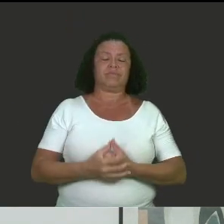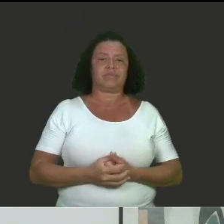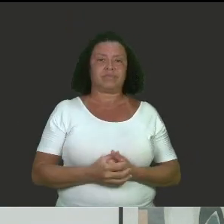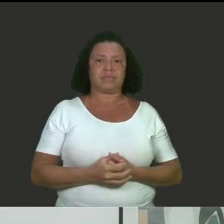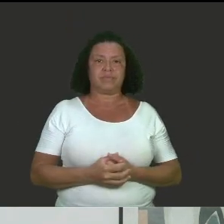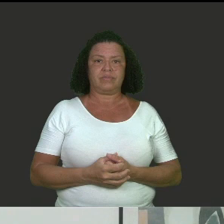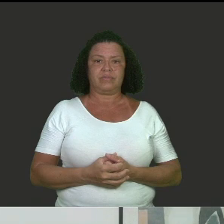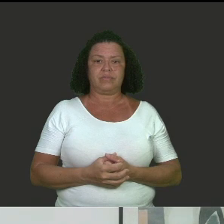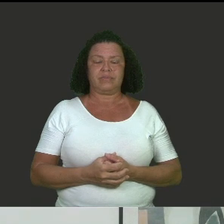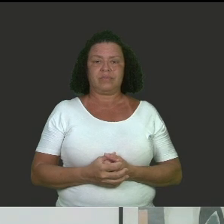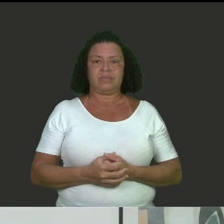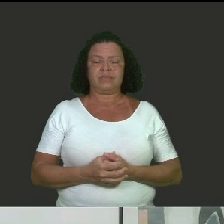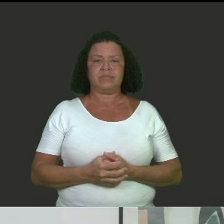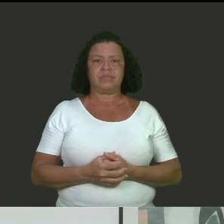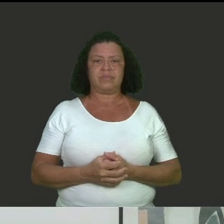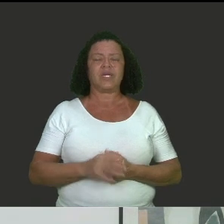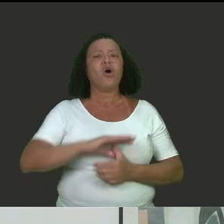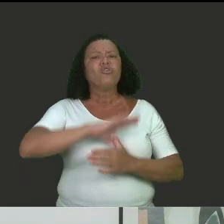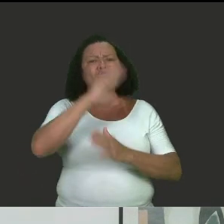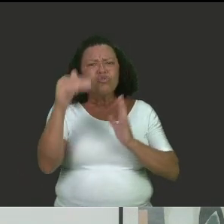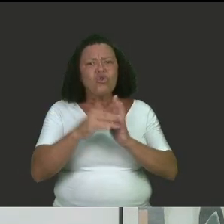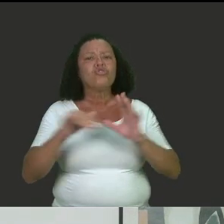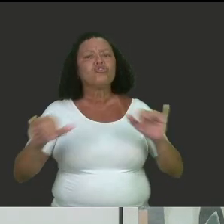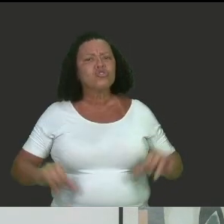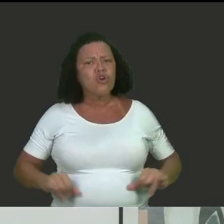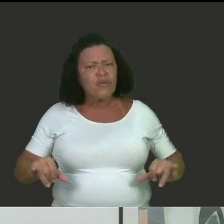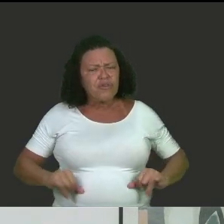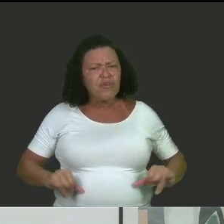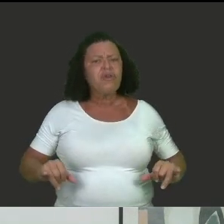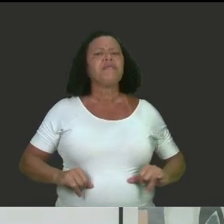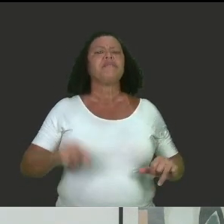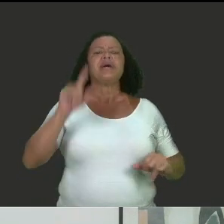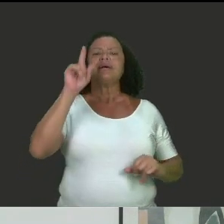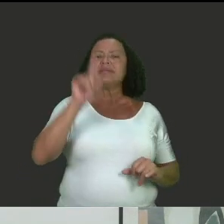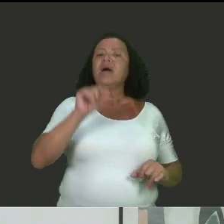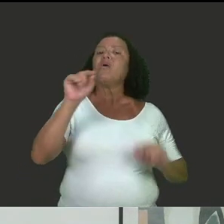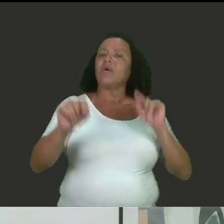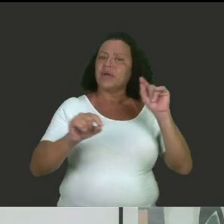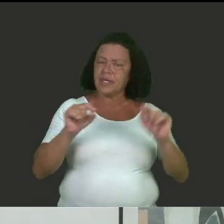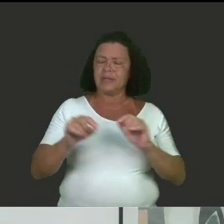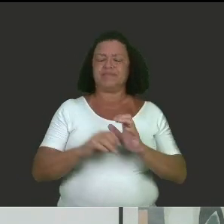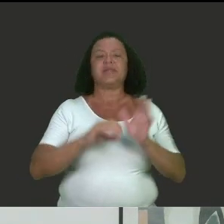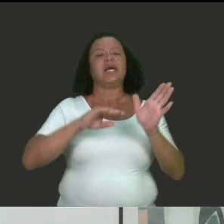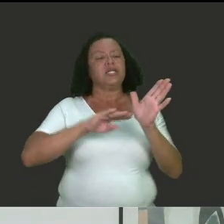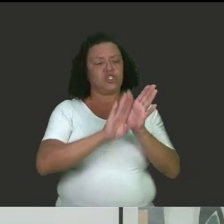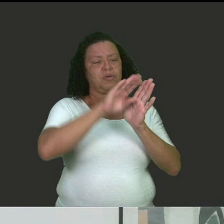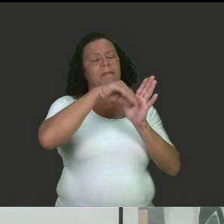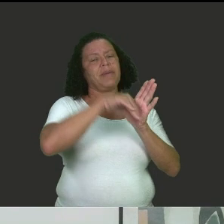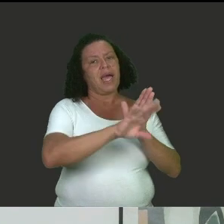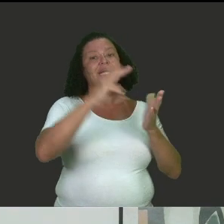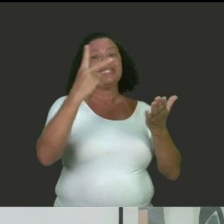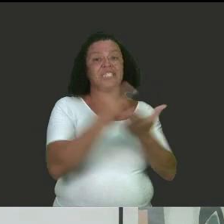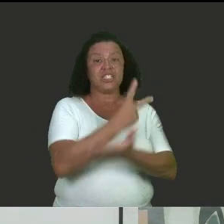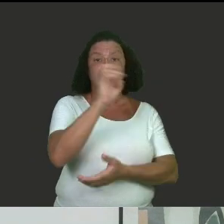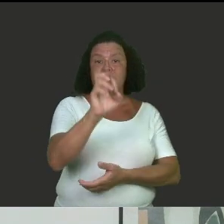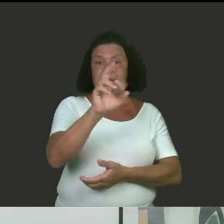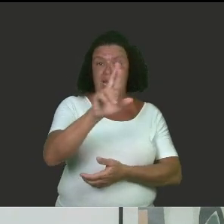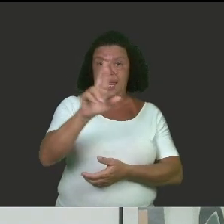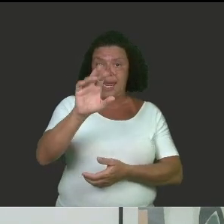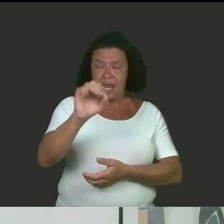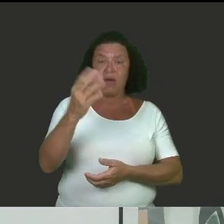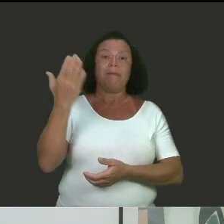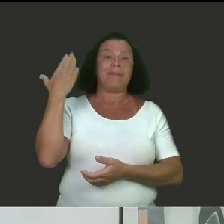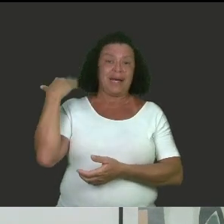Todos os sofrimentos provados pelo Espírito são expiações de erros passados e